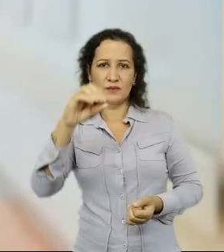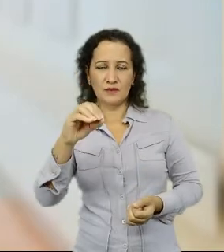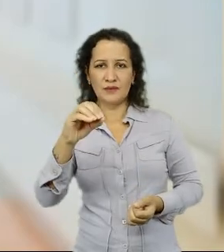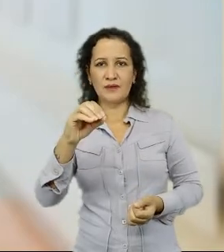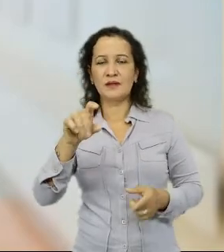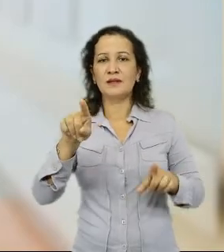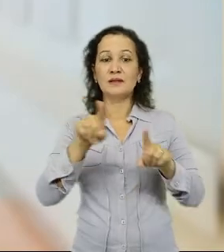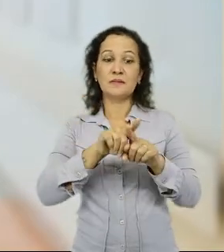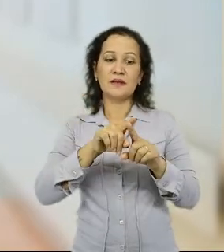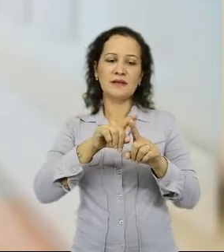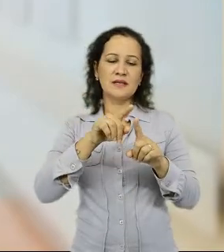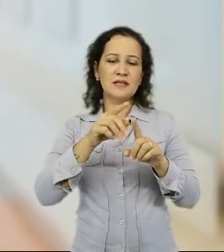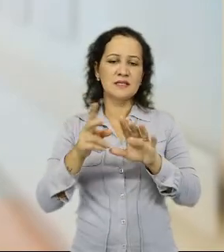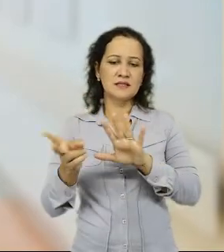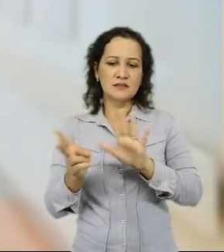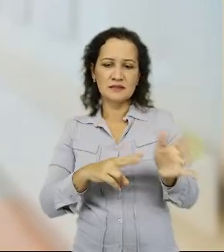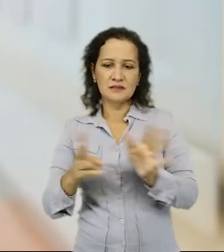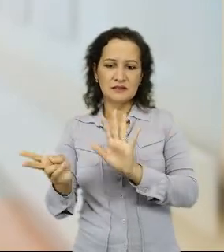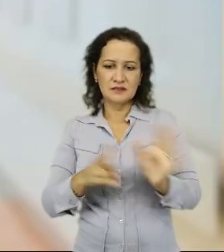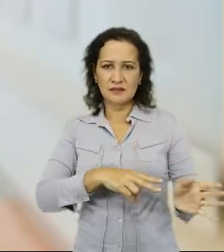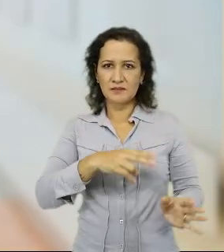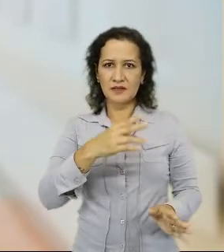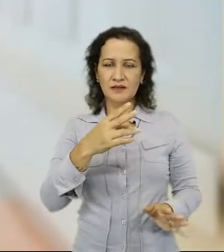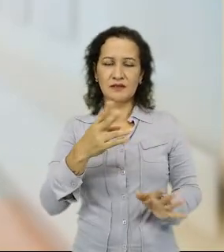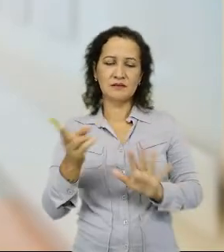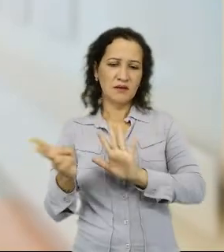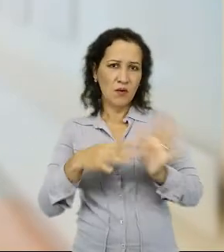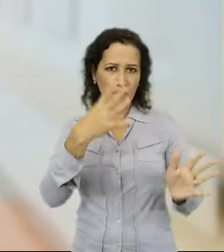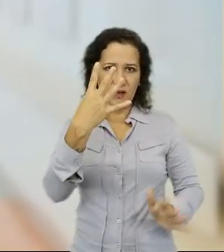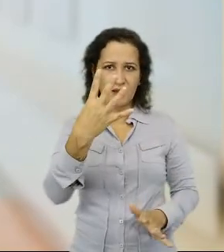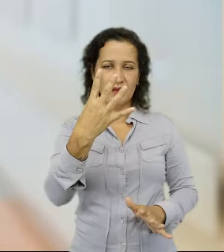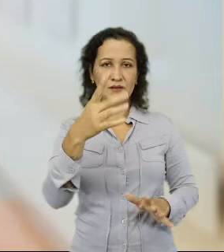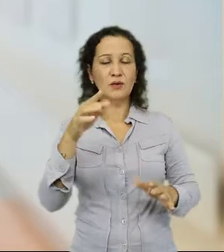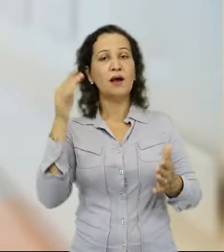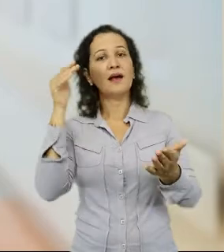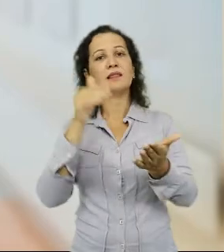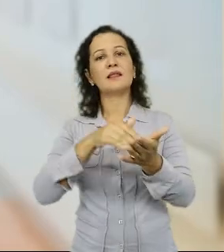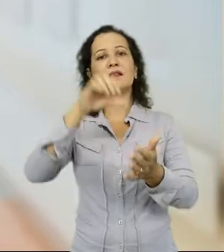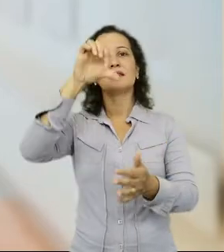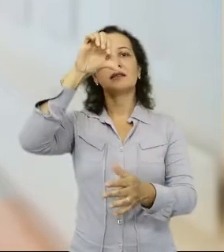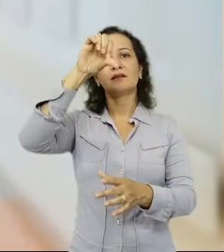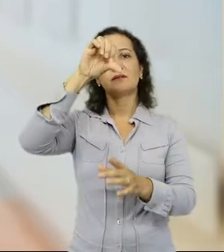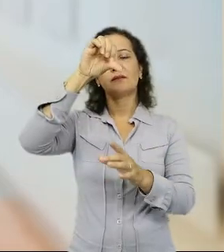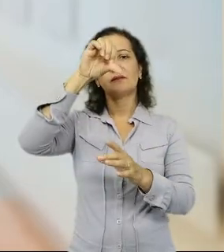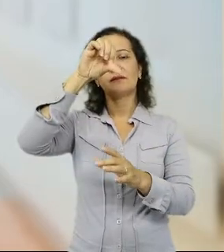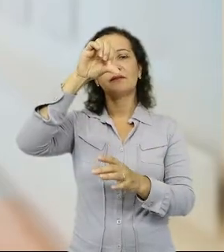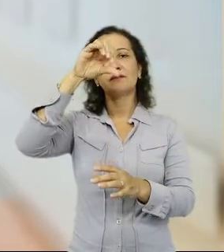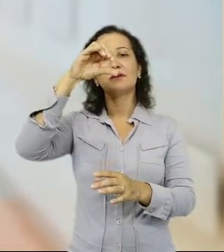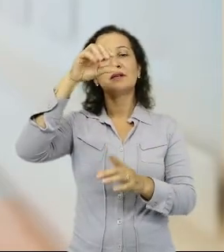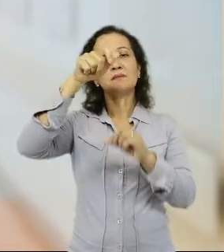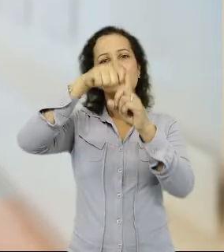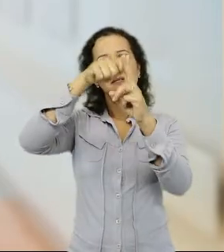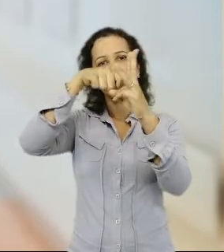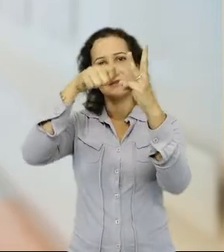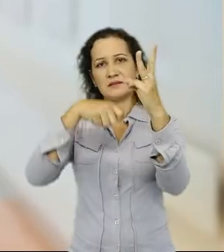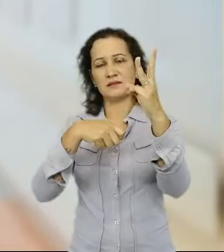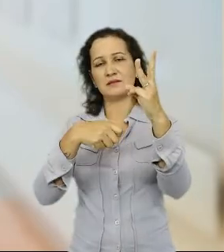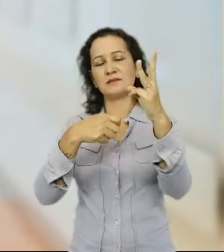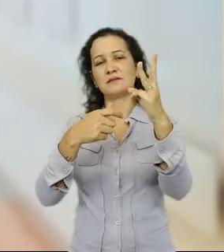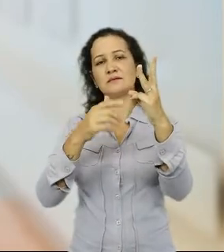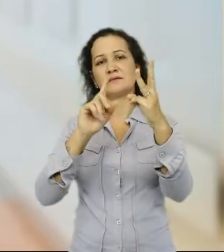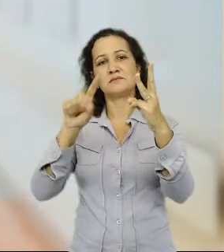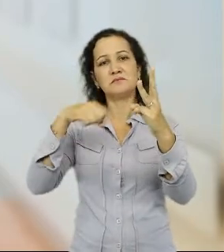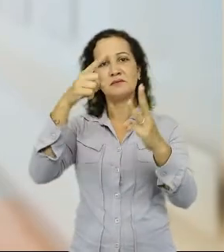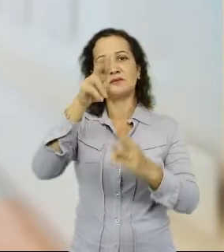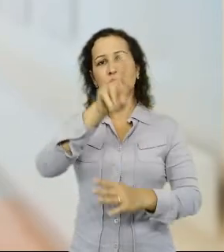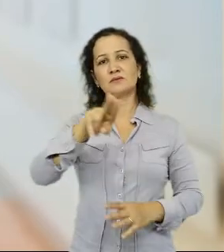4 primeiras semanas que antecedem até 90 dias após o uso daqueles produtos. Outro tipo de situação é o